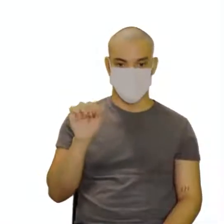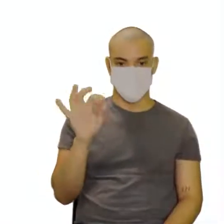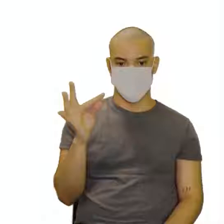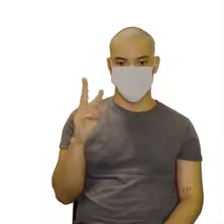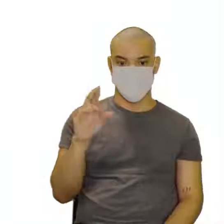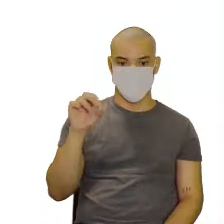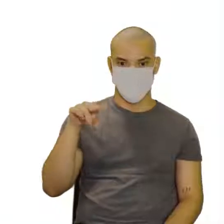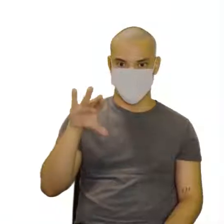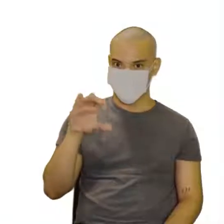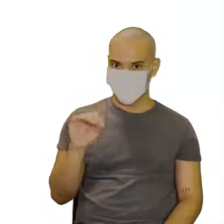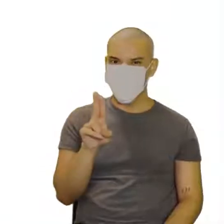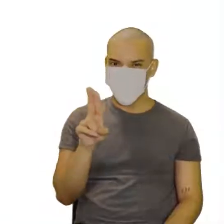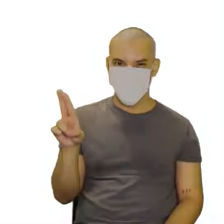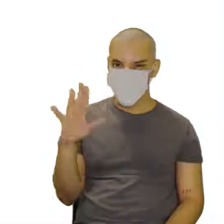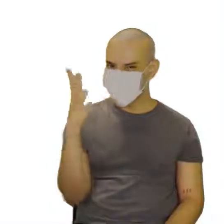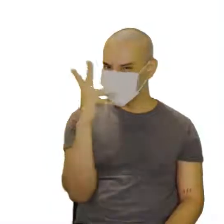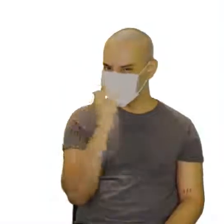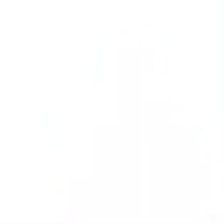que nome lindo, né?